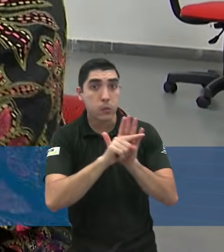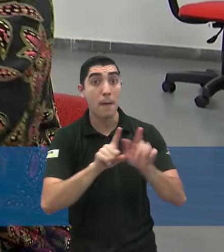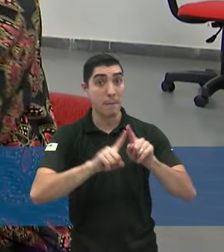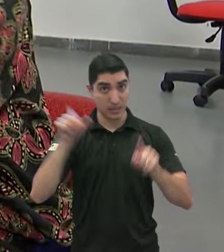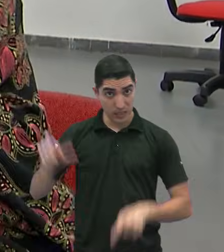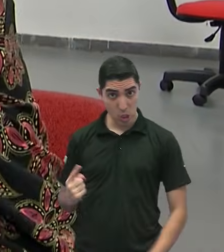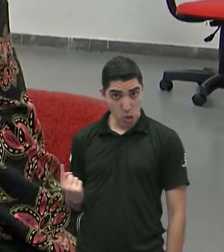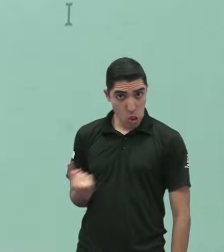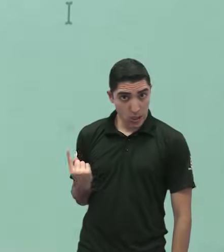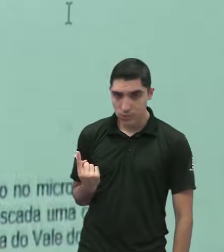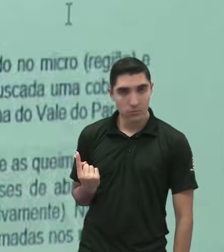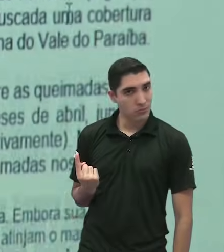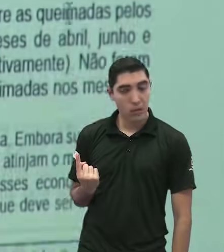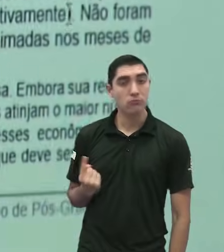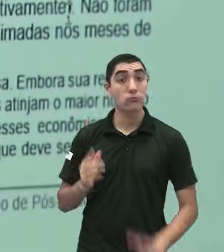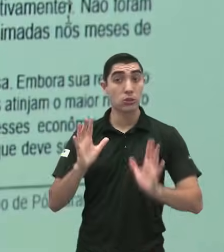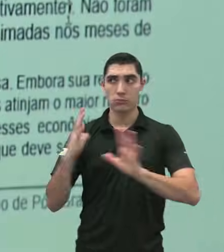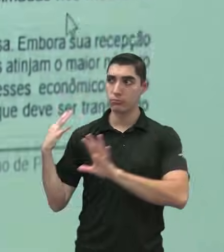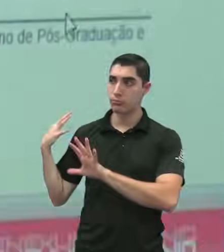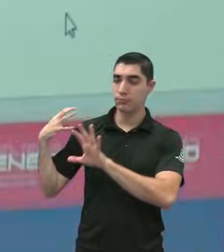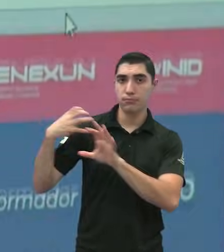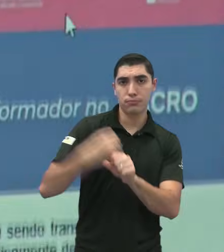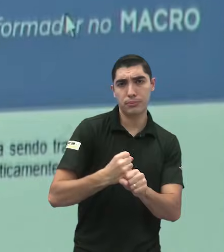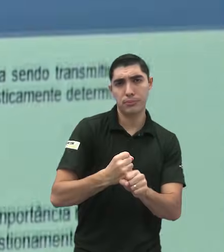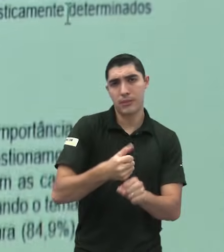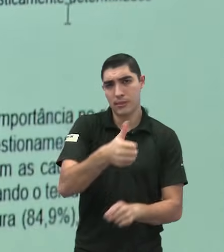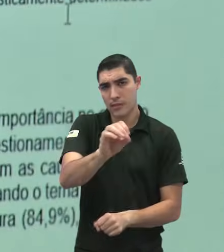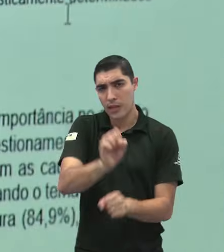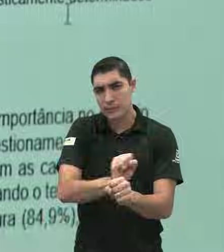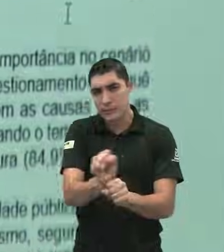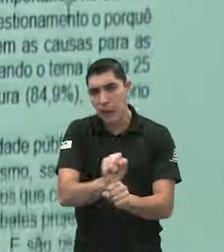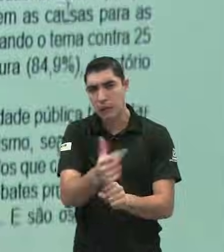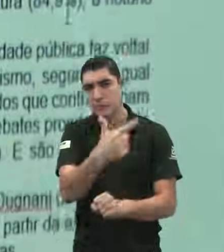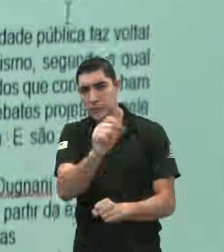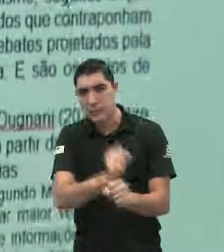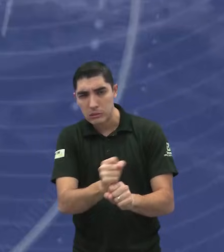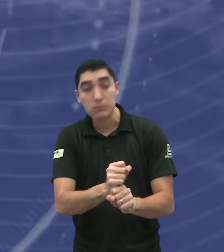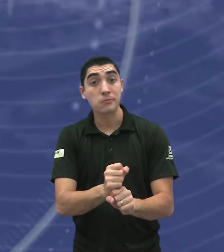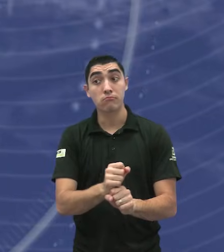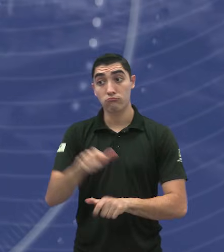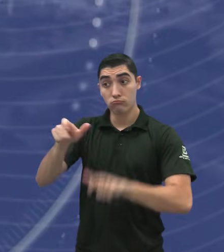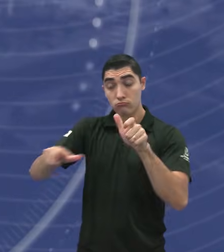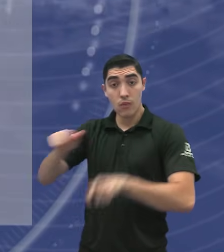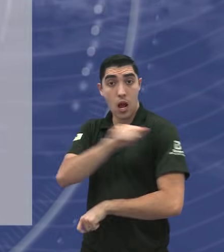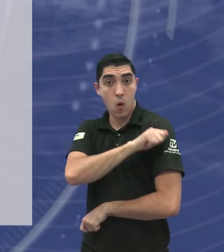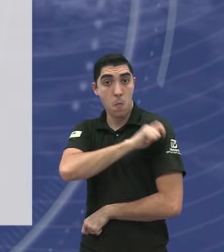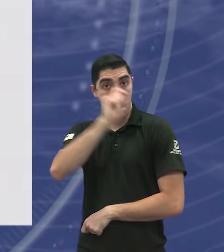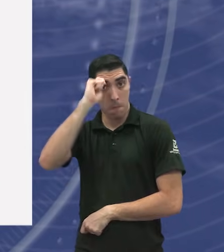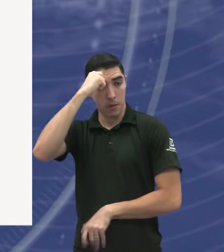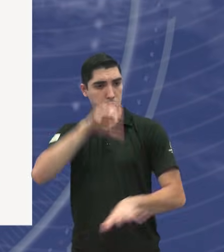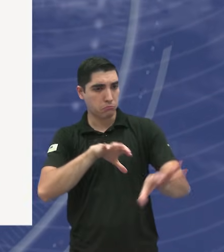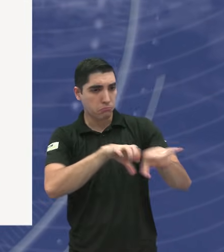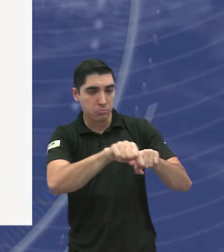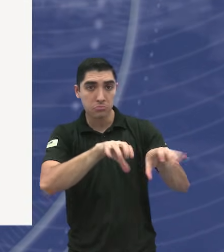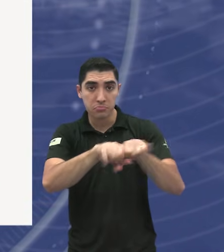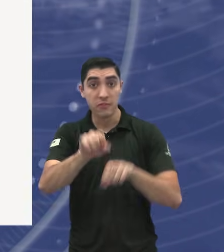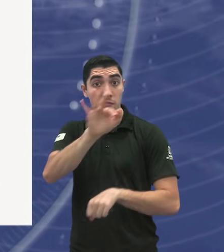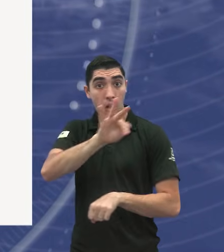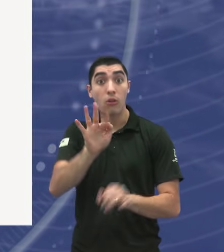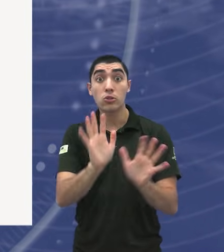não está sozinho. Nas últimas décadas, o percentual de estudantes negros que concluíram o ensino